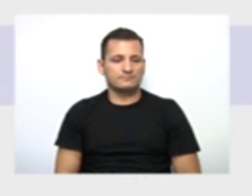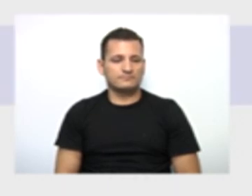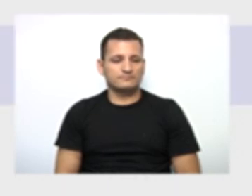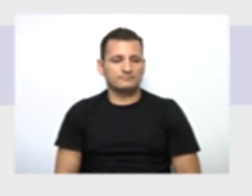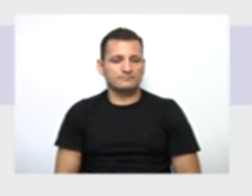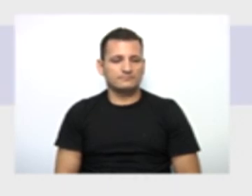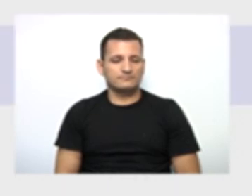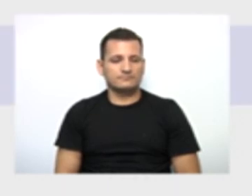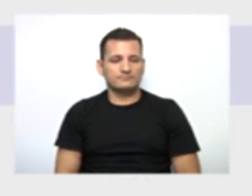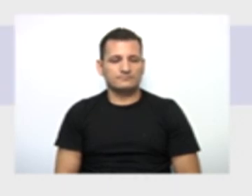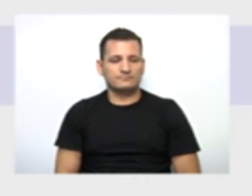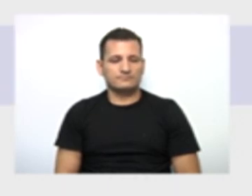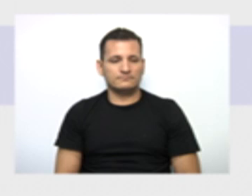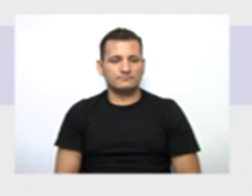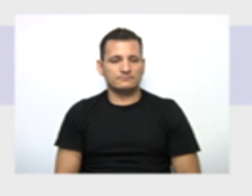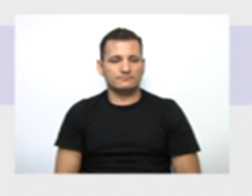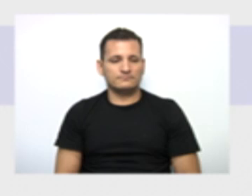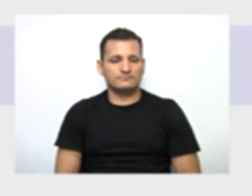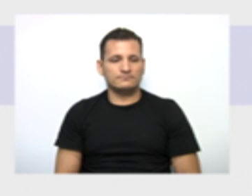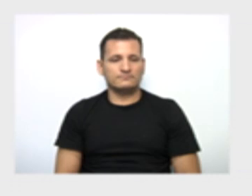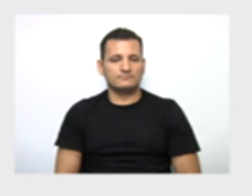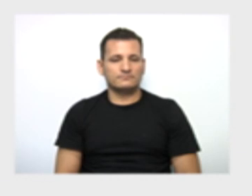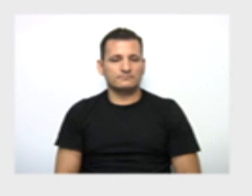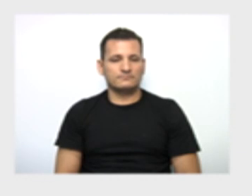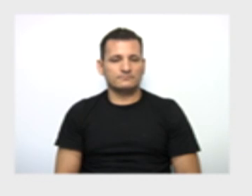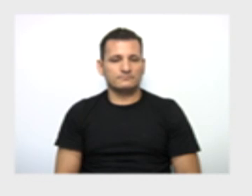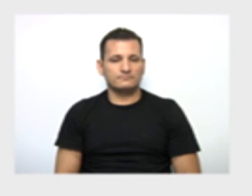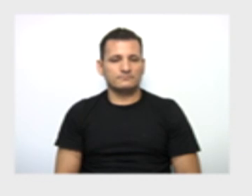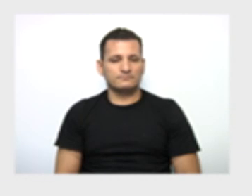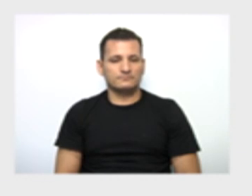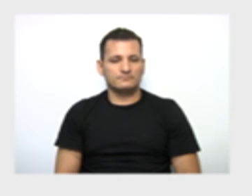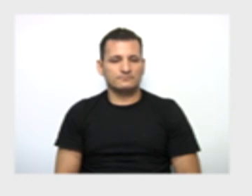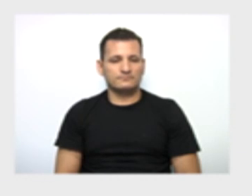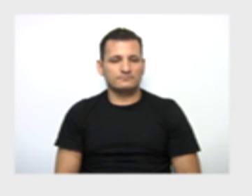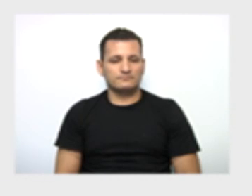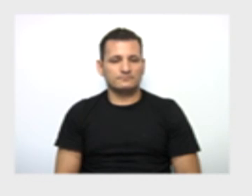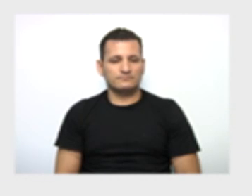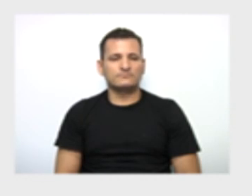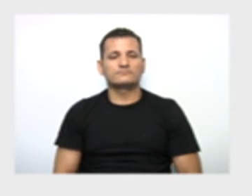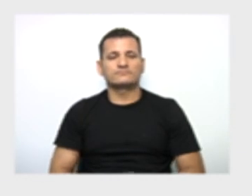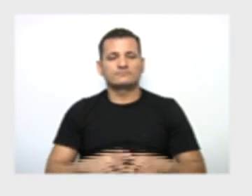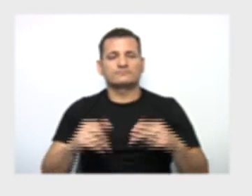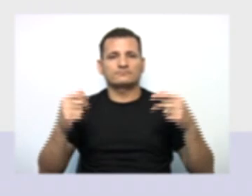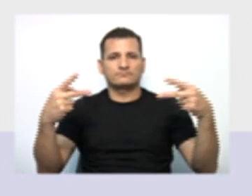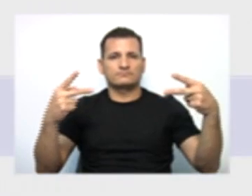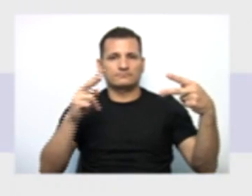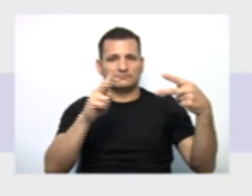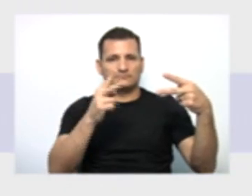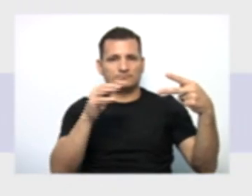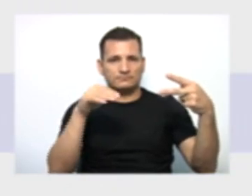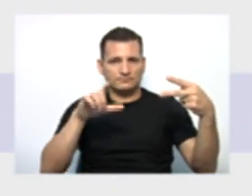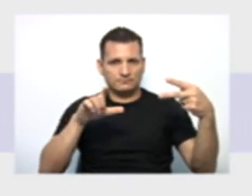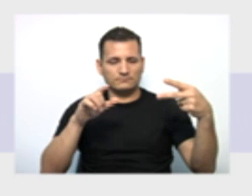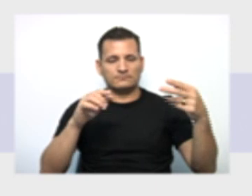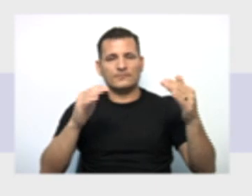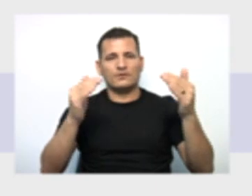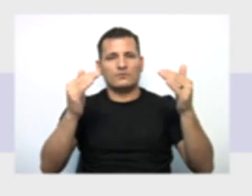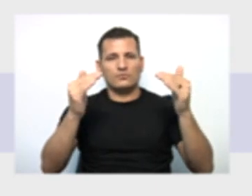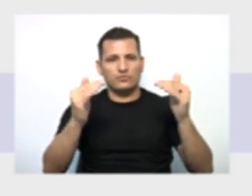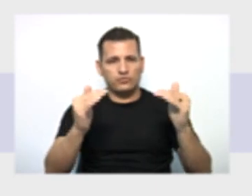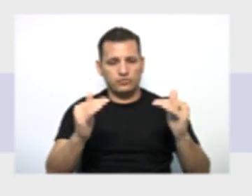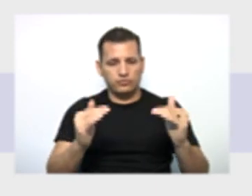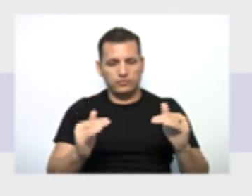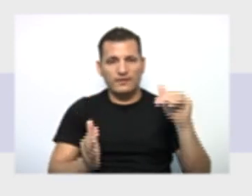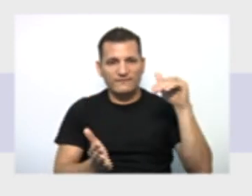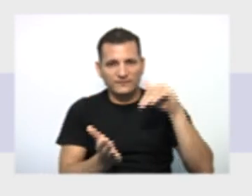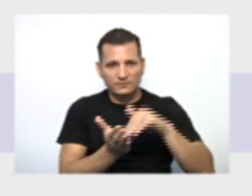tag de fechamento. O meu HTML também, ó, eu abri aqui a minha tag HTML, lá no final ele